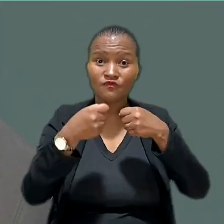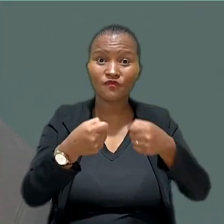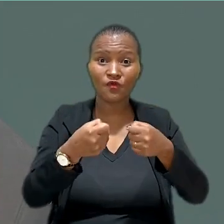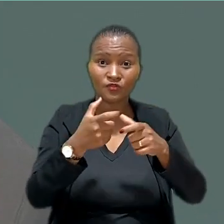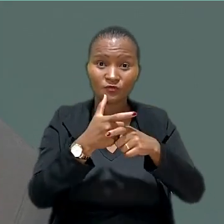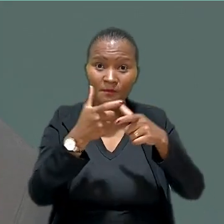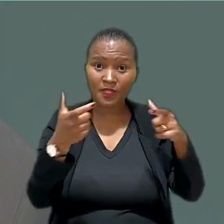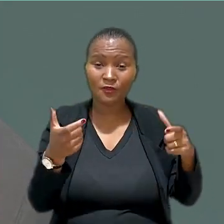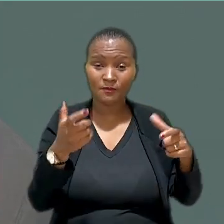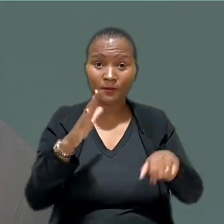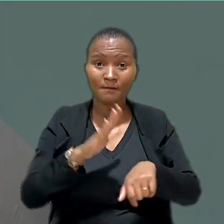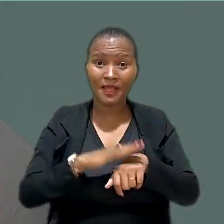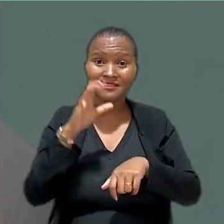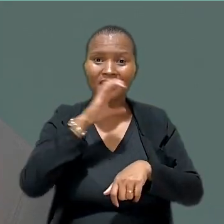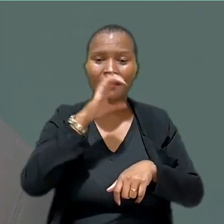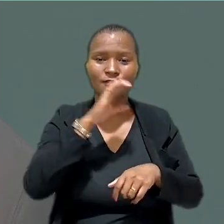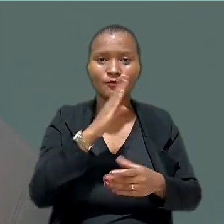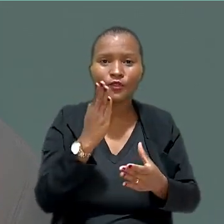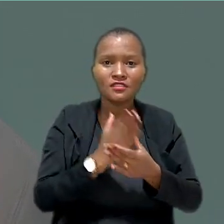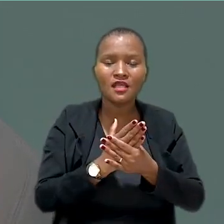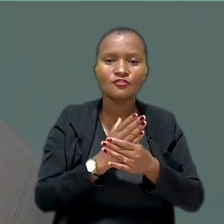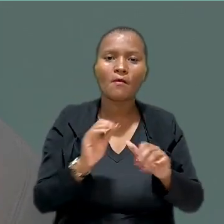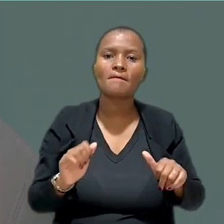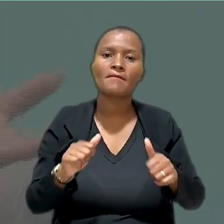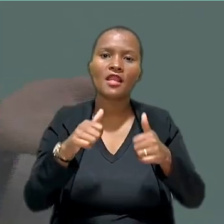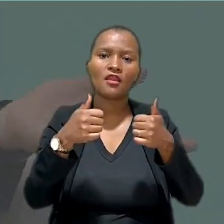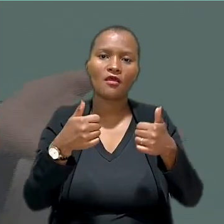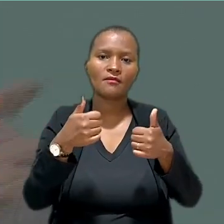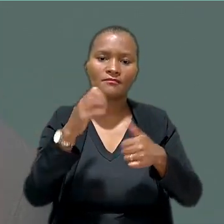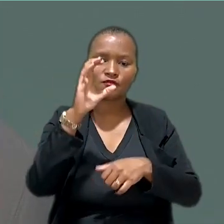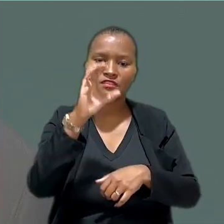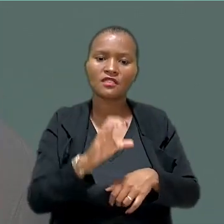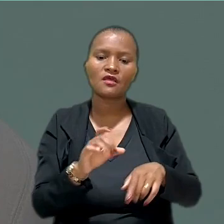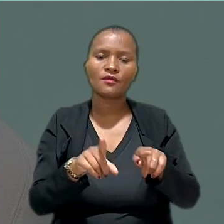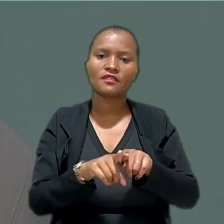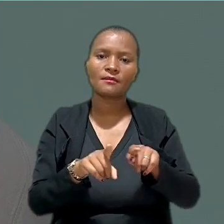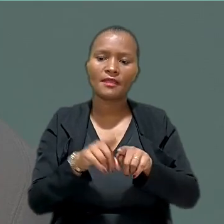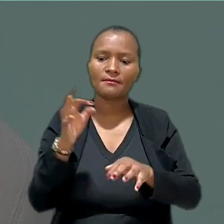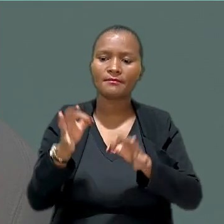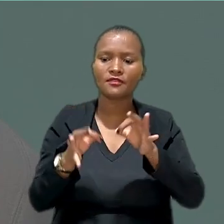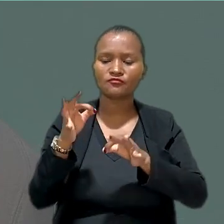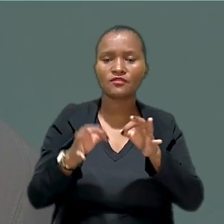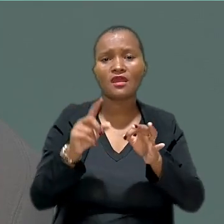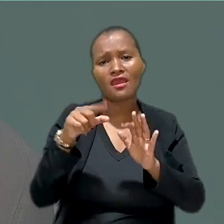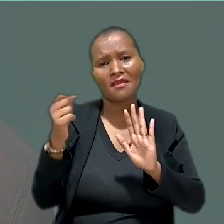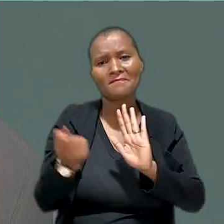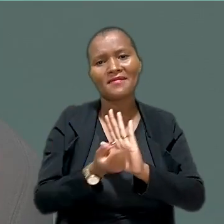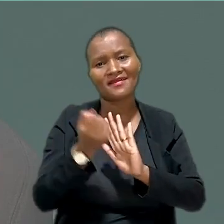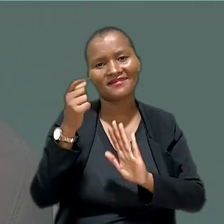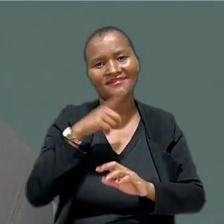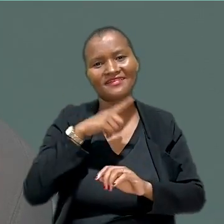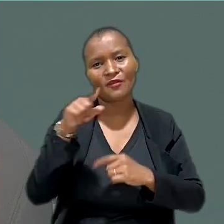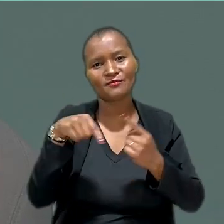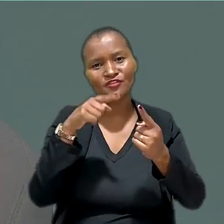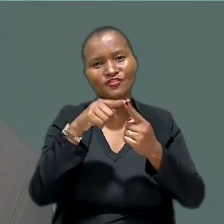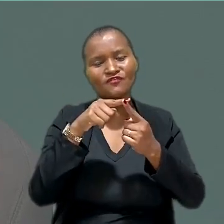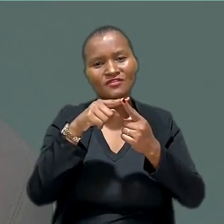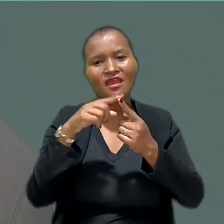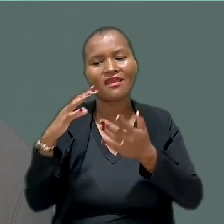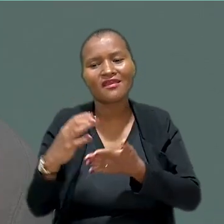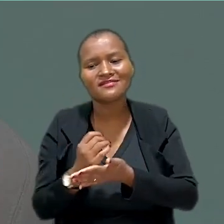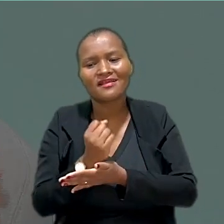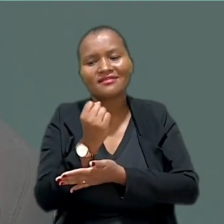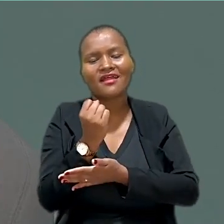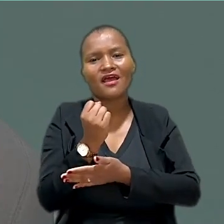rápido dura o processo, melhor para o cidadão e para a justiça como um todo. Portanto, é um slogan que tem esse objetivo, resgatar